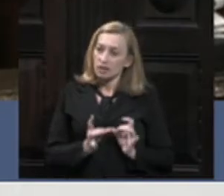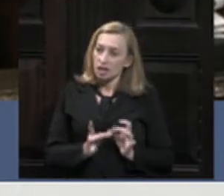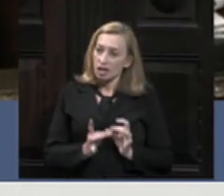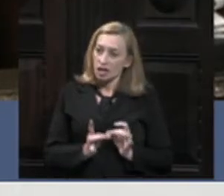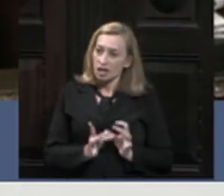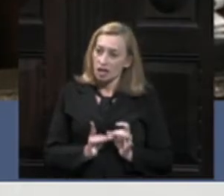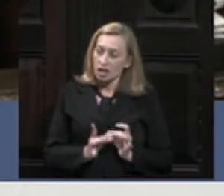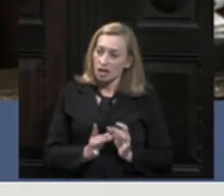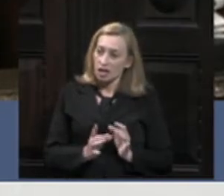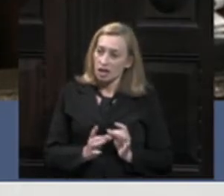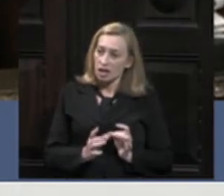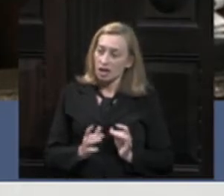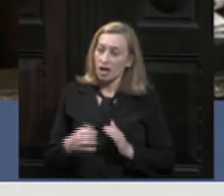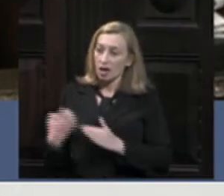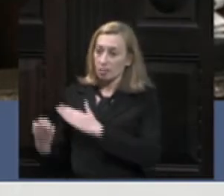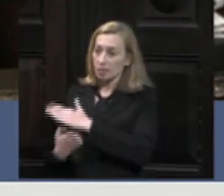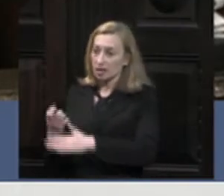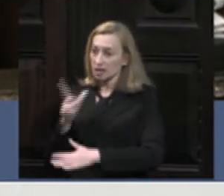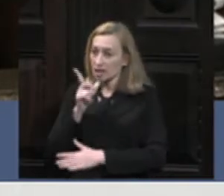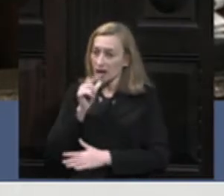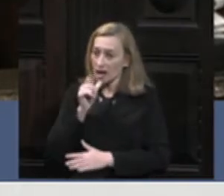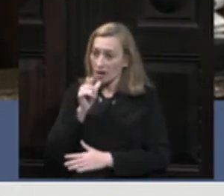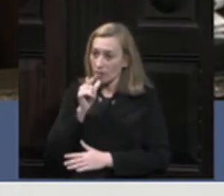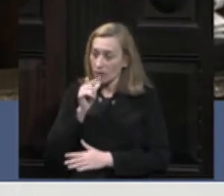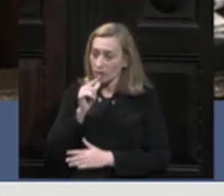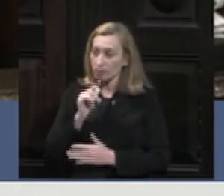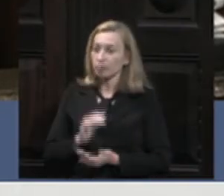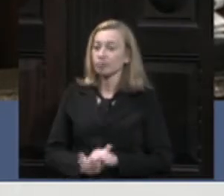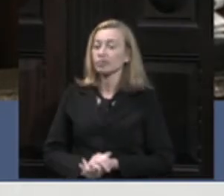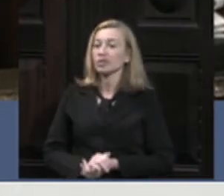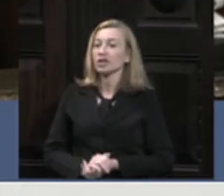Se a SEDAI é uma empresa lucrativa,